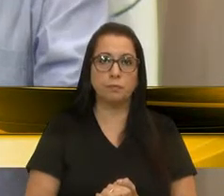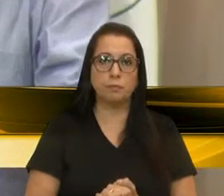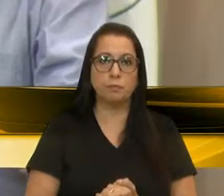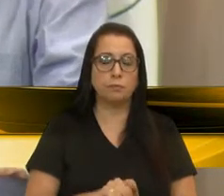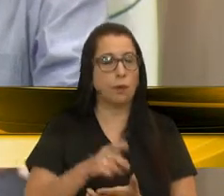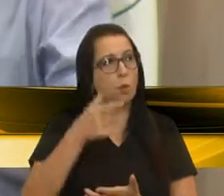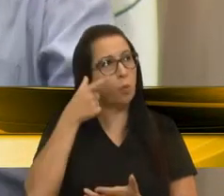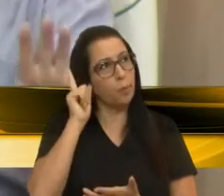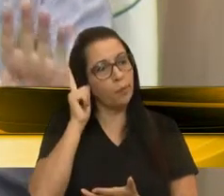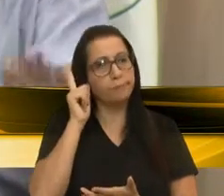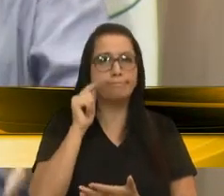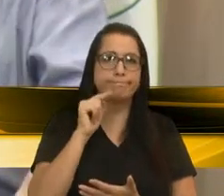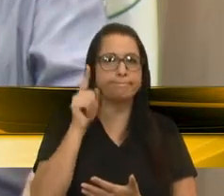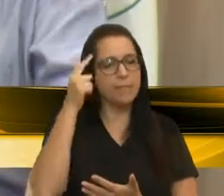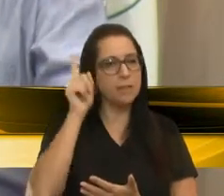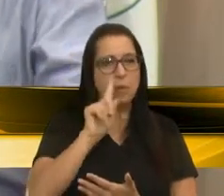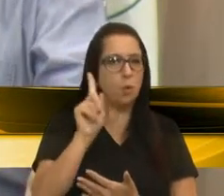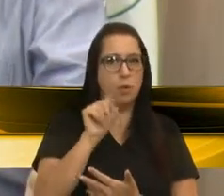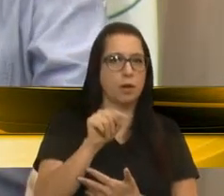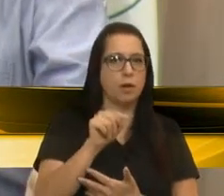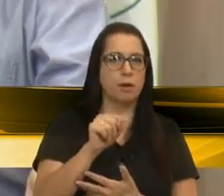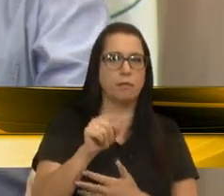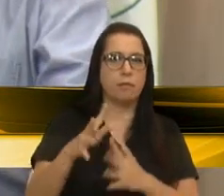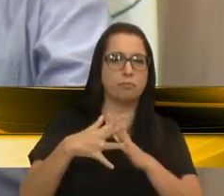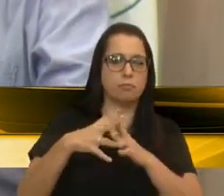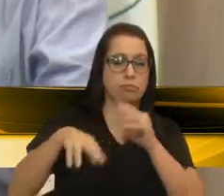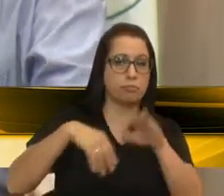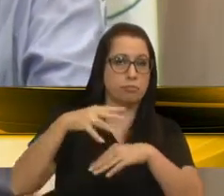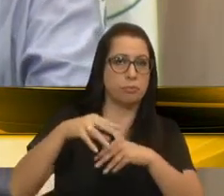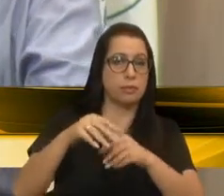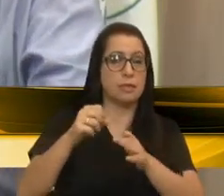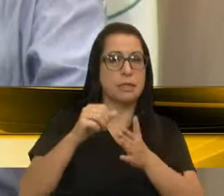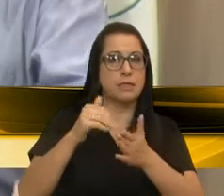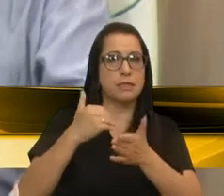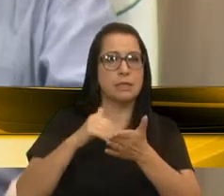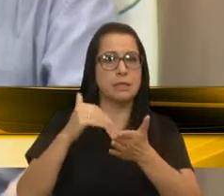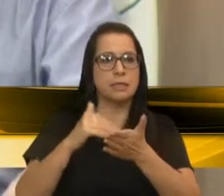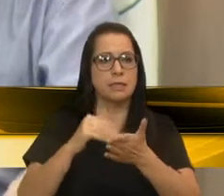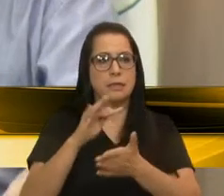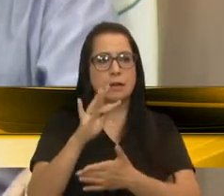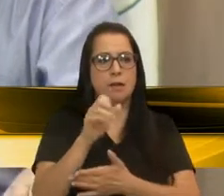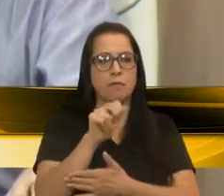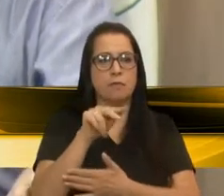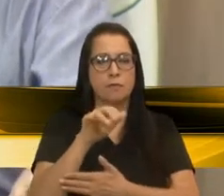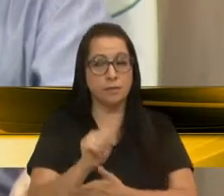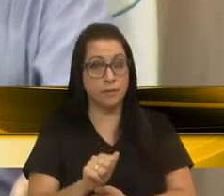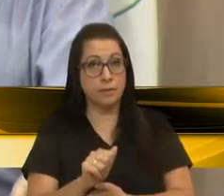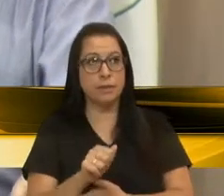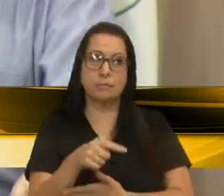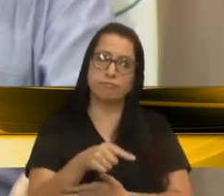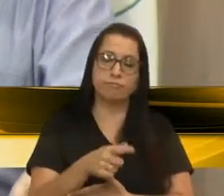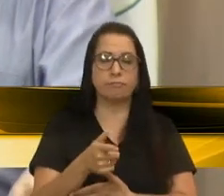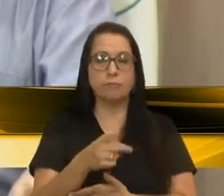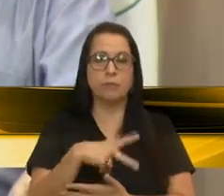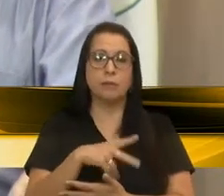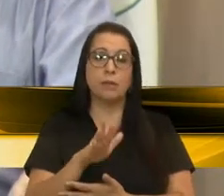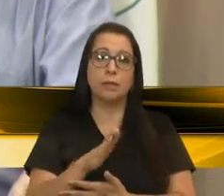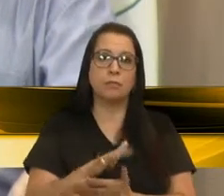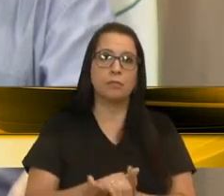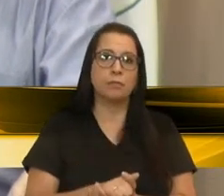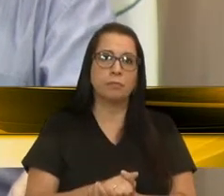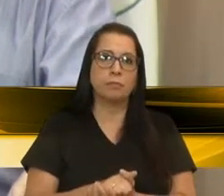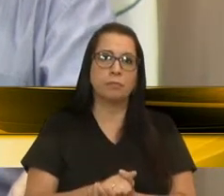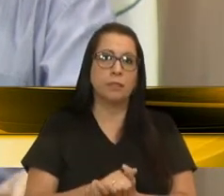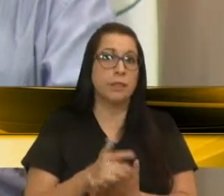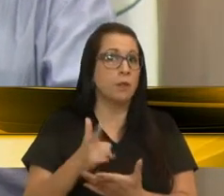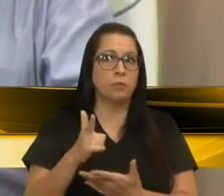ontem achei que não era o caso de ficar aqui polemizando com a secretária da Fazenda, até por conta de que talvez ela